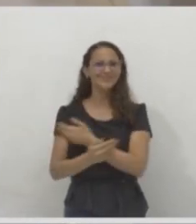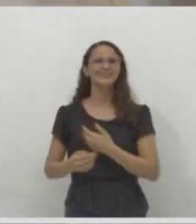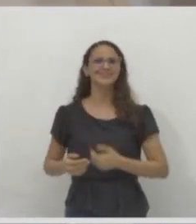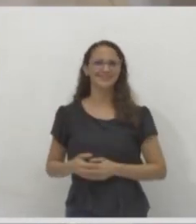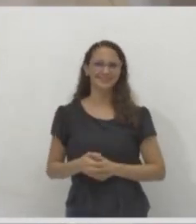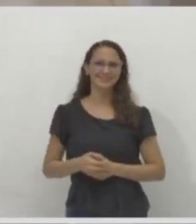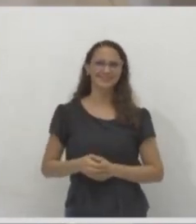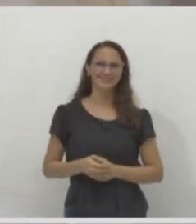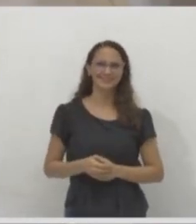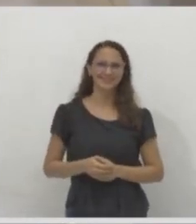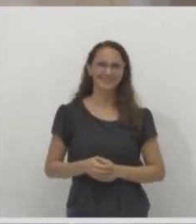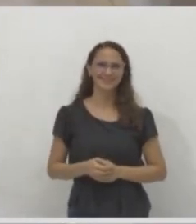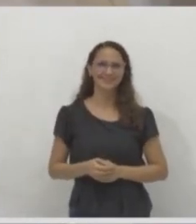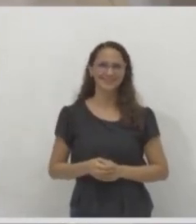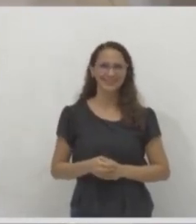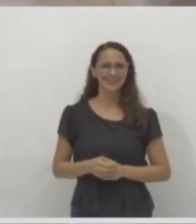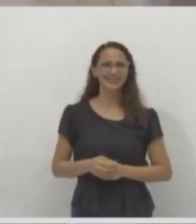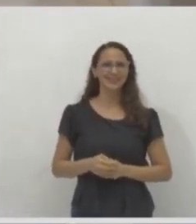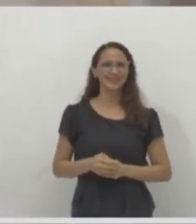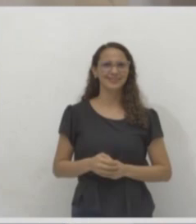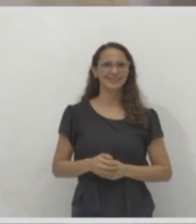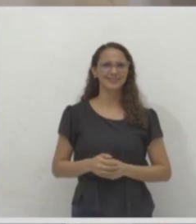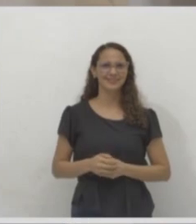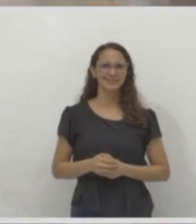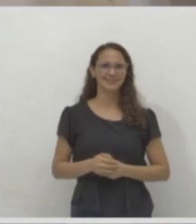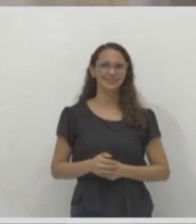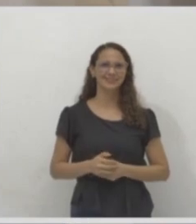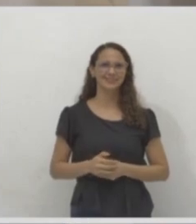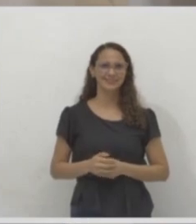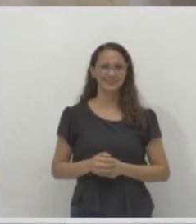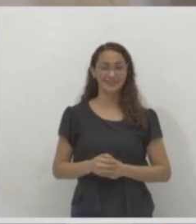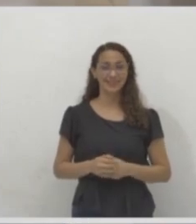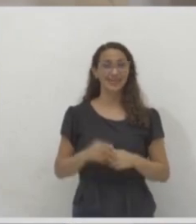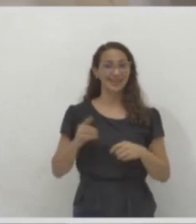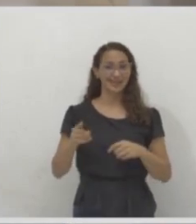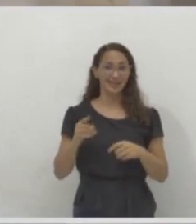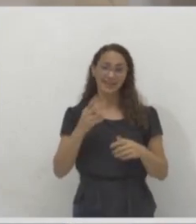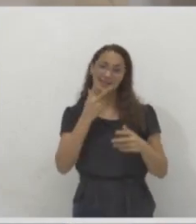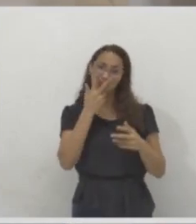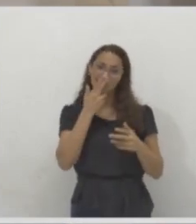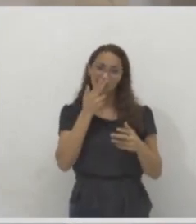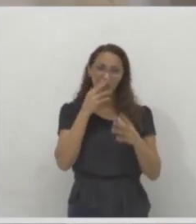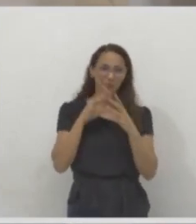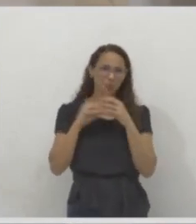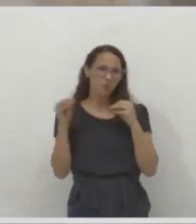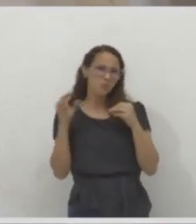muito mais barato e eles acabavam driblando o sistema de aviamento, tá?